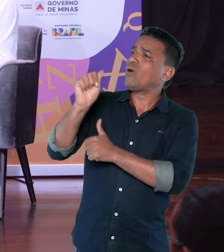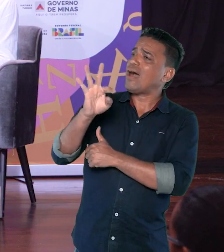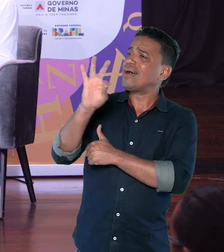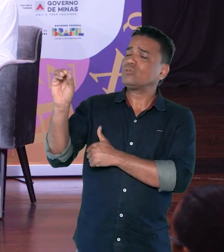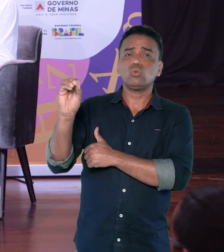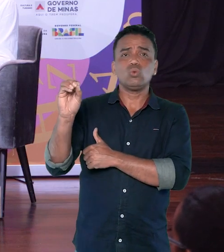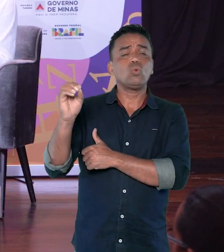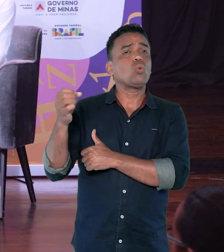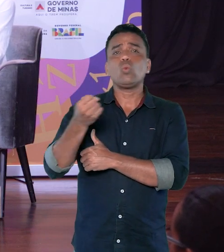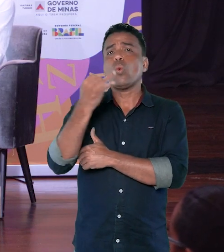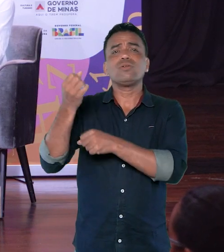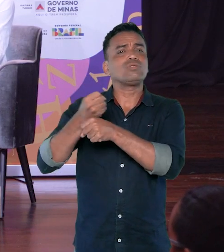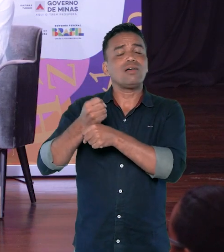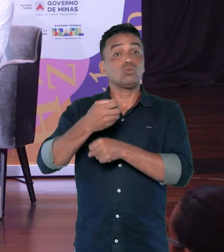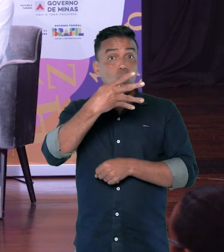42, muito obrigado.